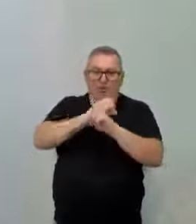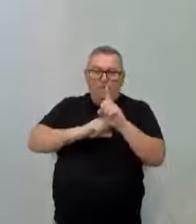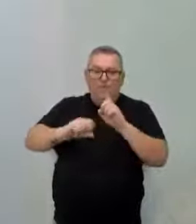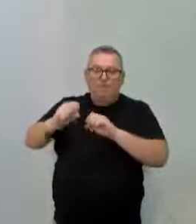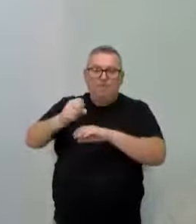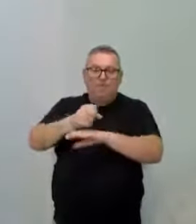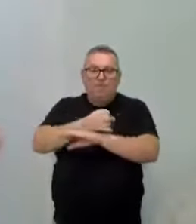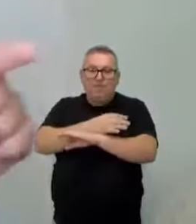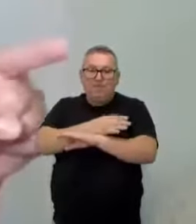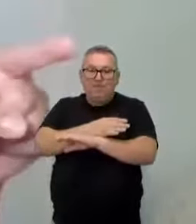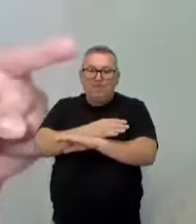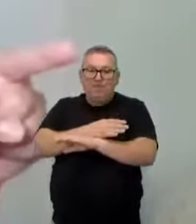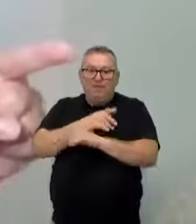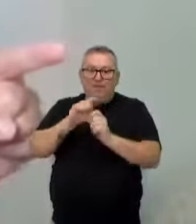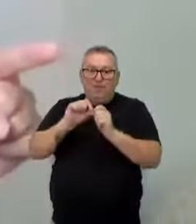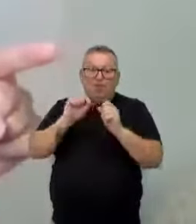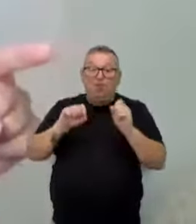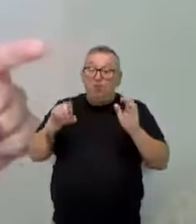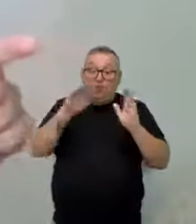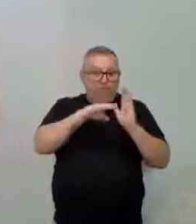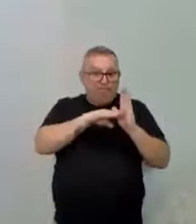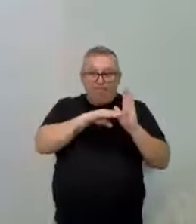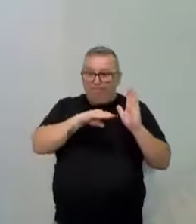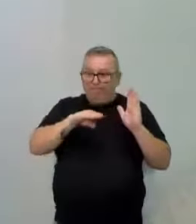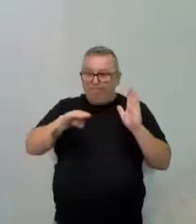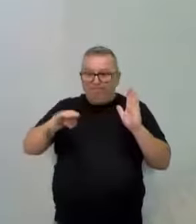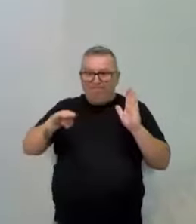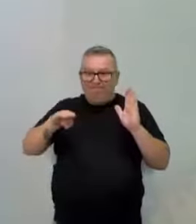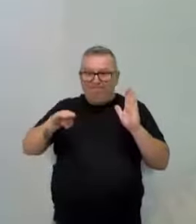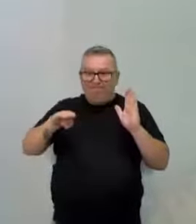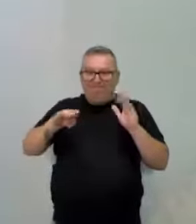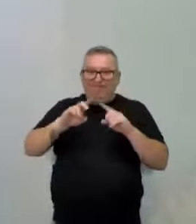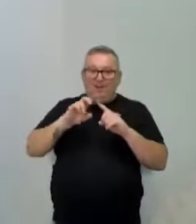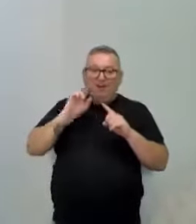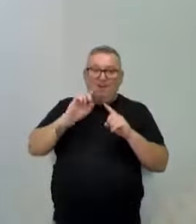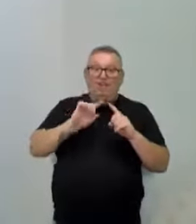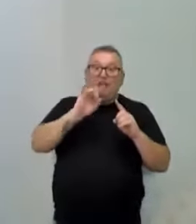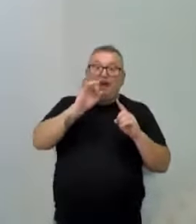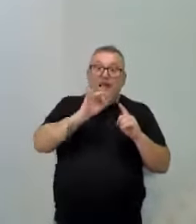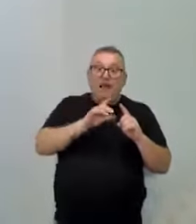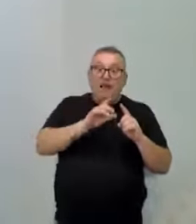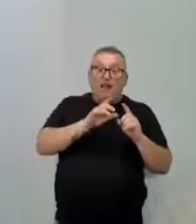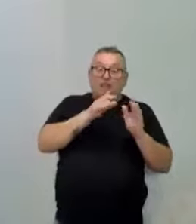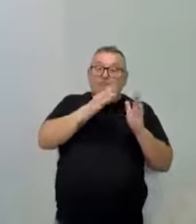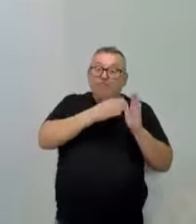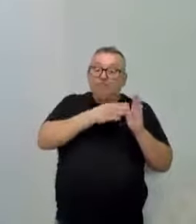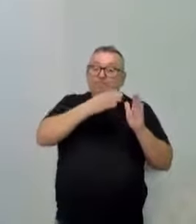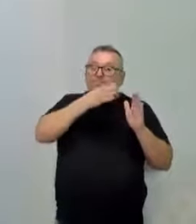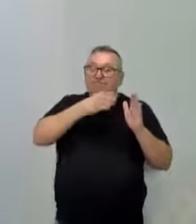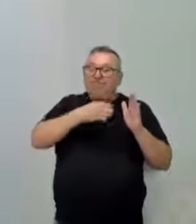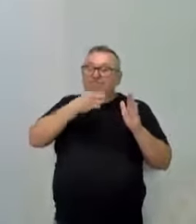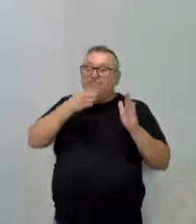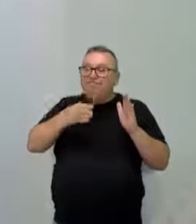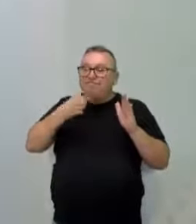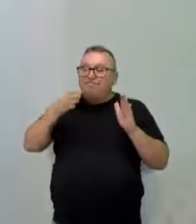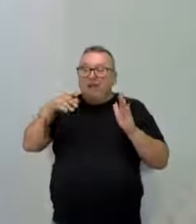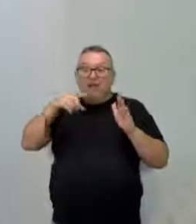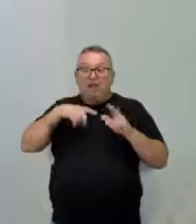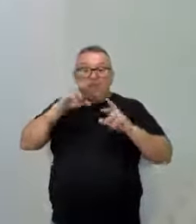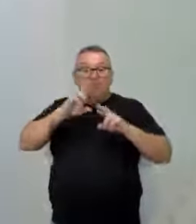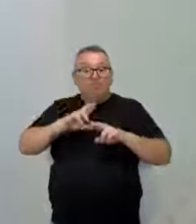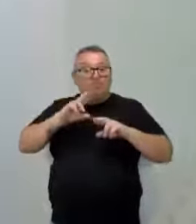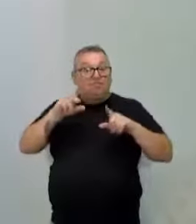desenvolvimento, ele não se dá de forma linear. Então, ele vai ver que a cada parada ele está diferente. A